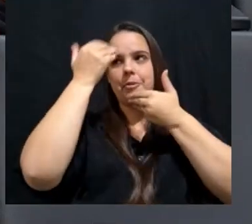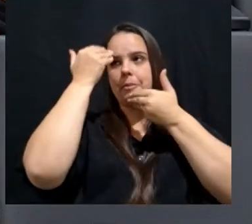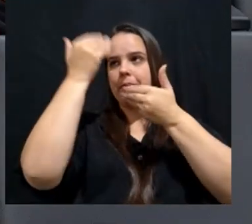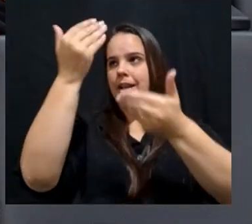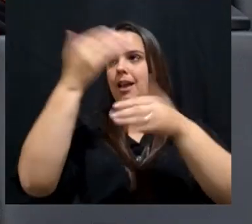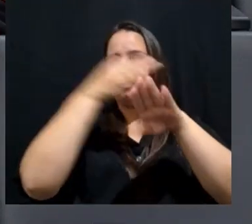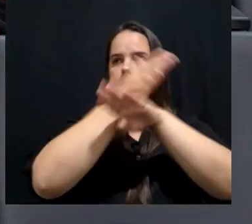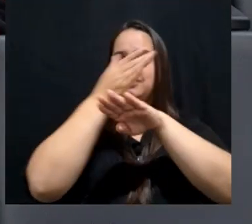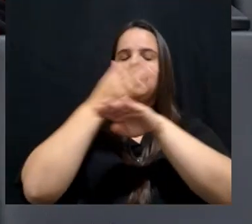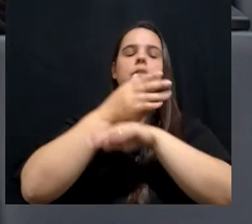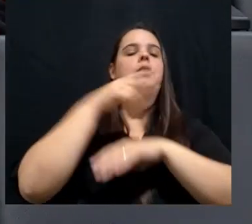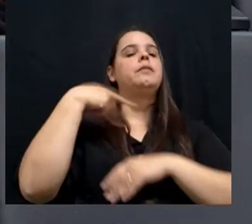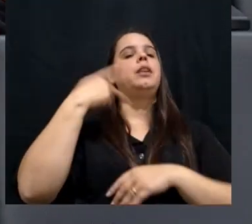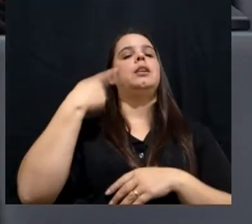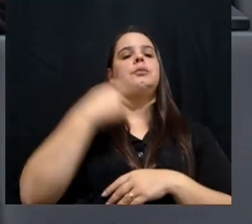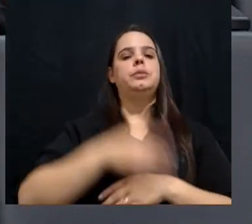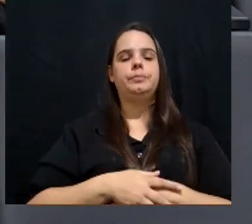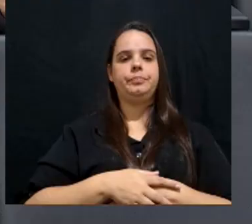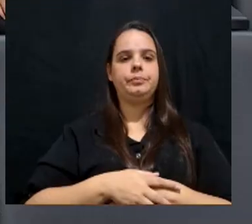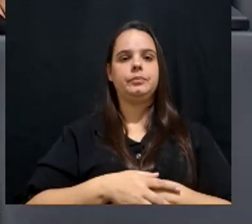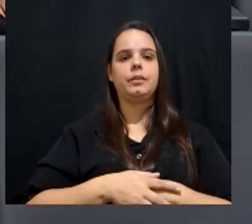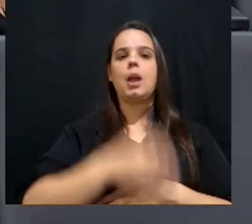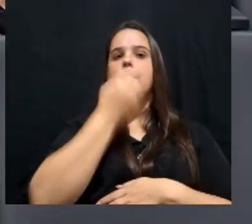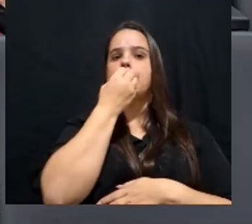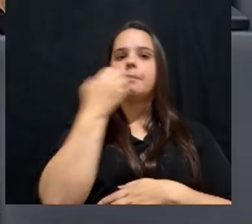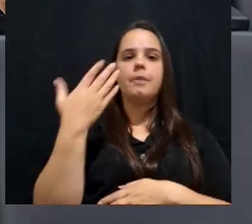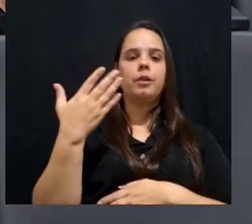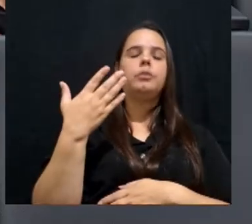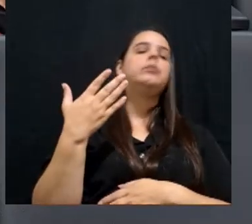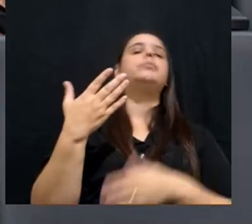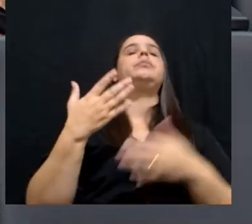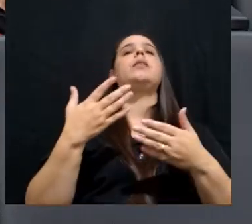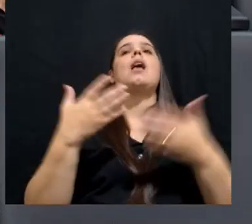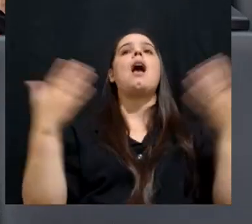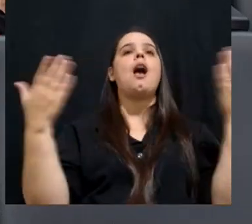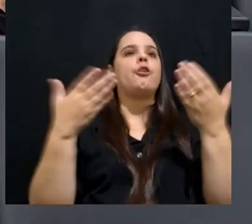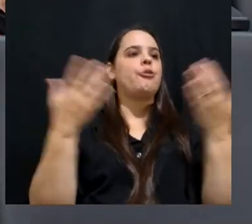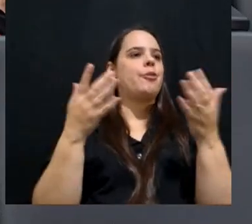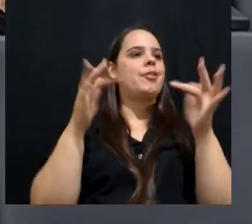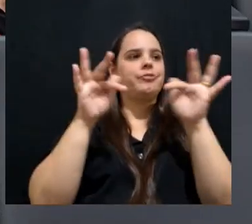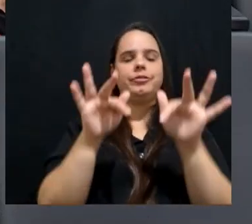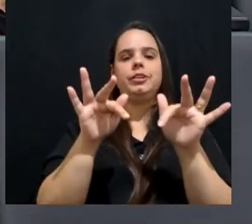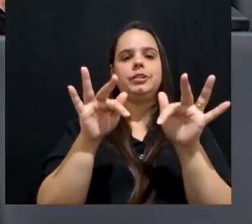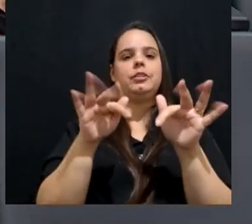vereador. Bom, o programa Em Pauta fica por aqui. Nós conversamos com o